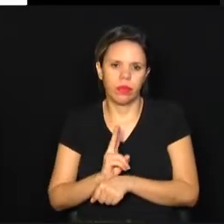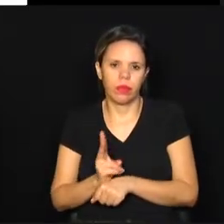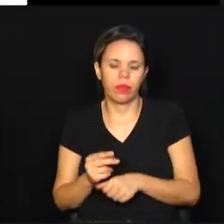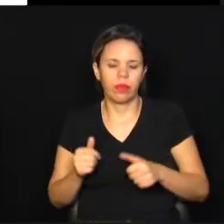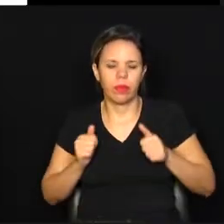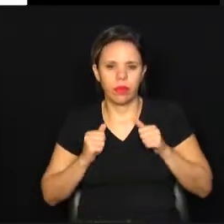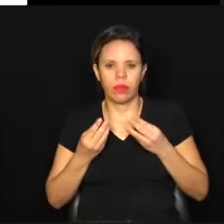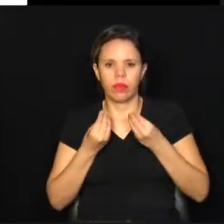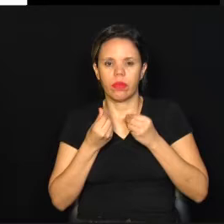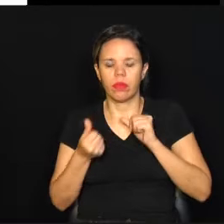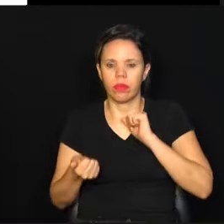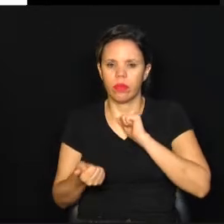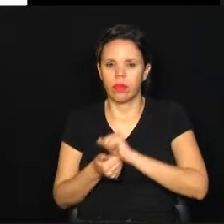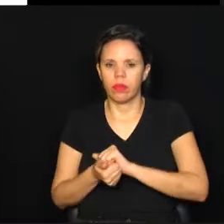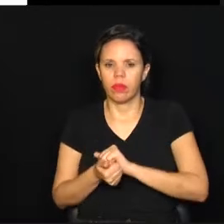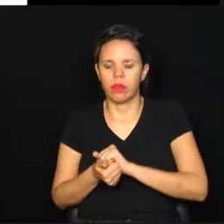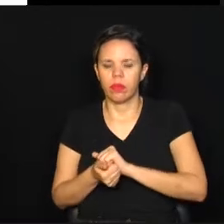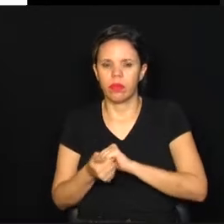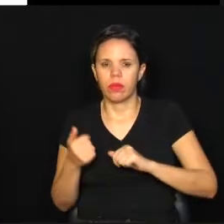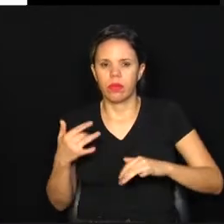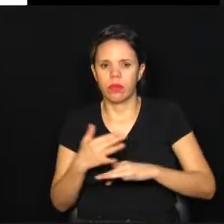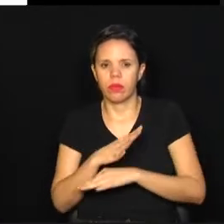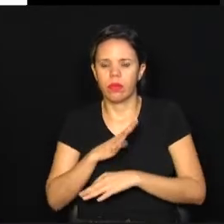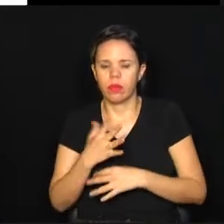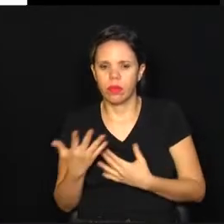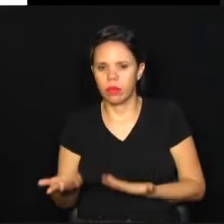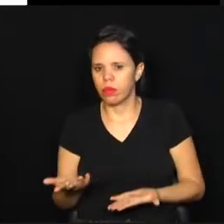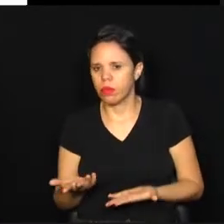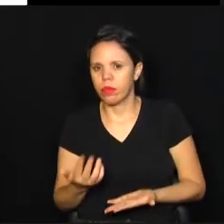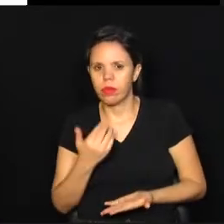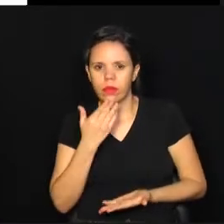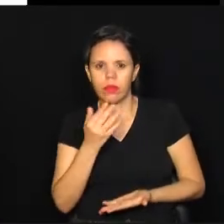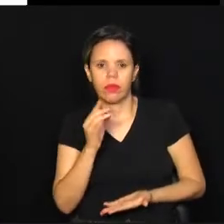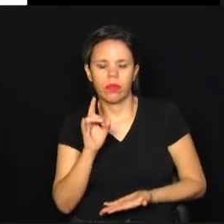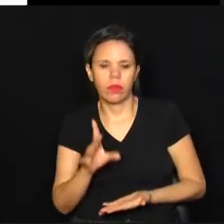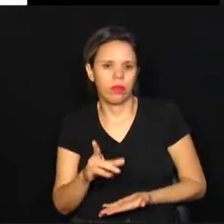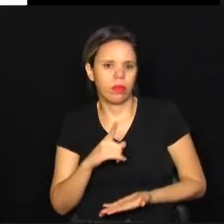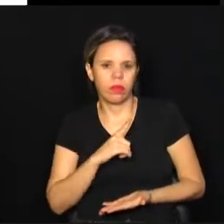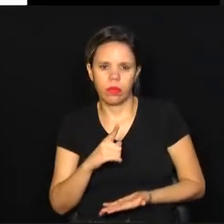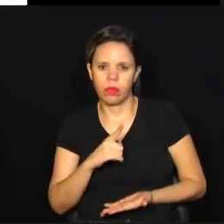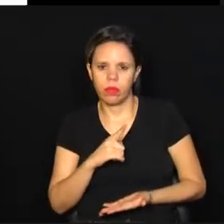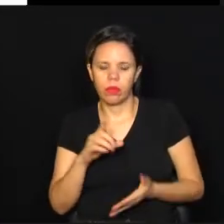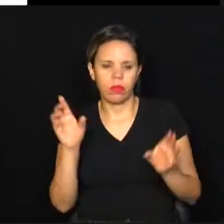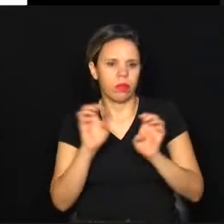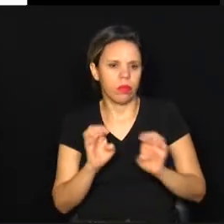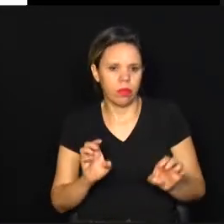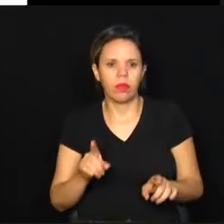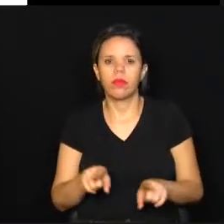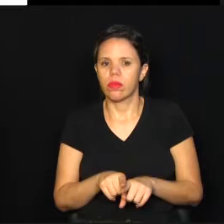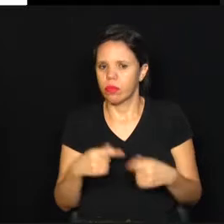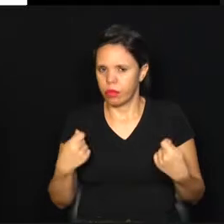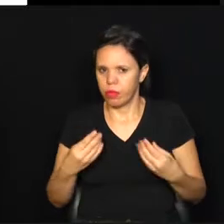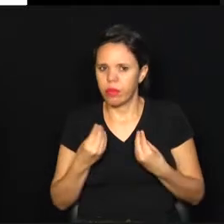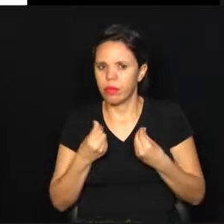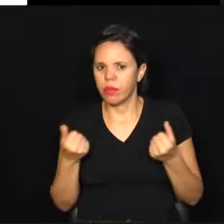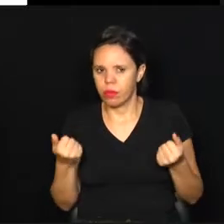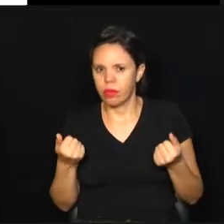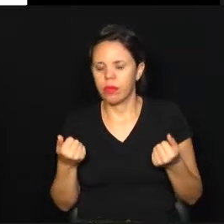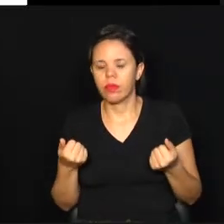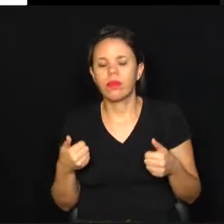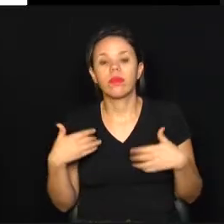a qualidade desse urbano, né? Então não basta ele ter só as questões estruturais, mas ele precisa ter qualidade. E